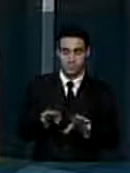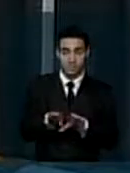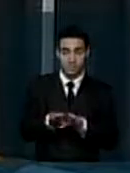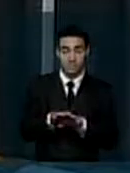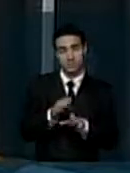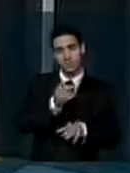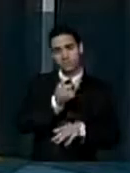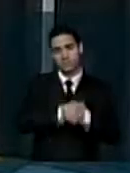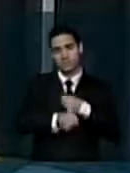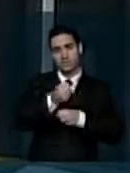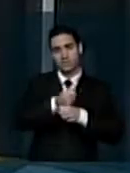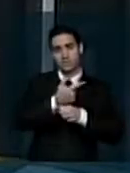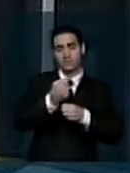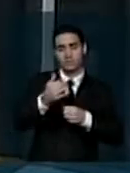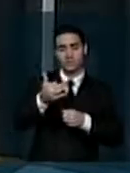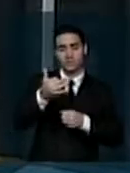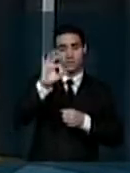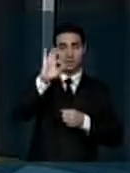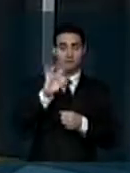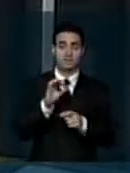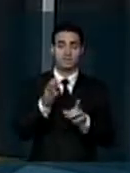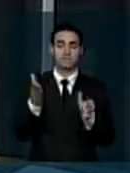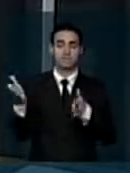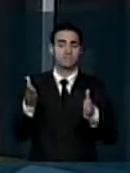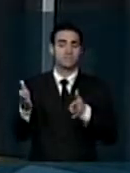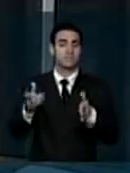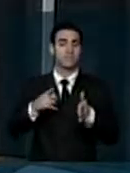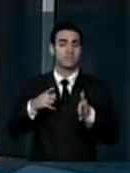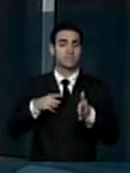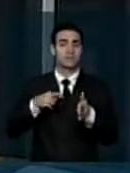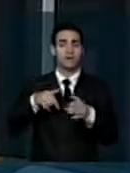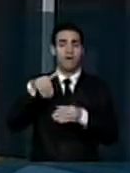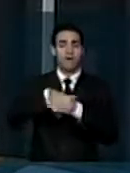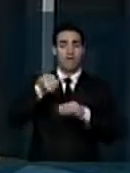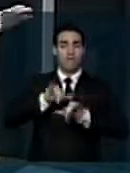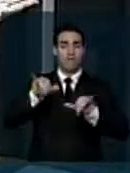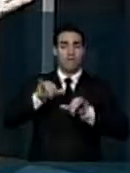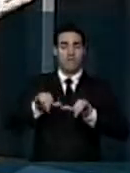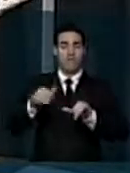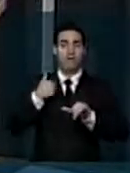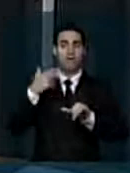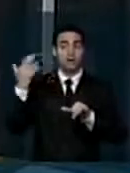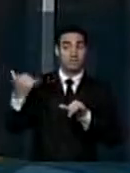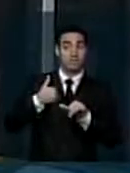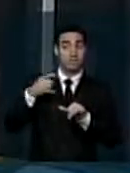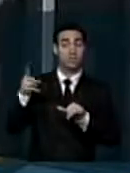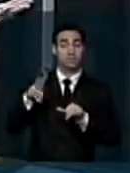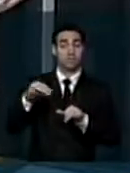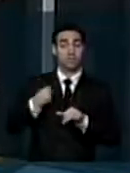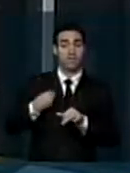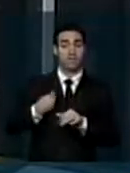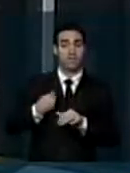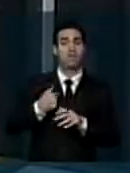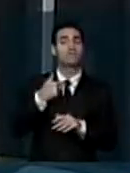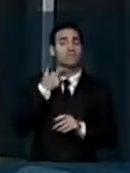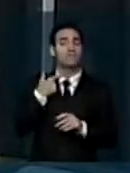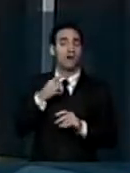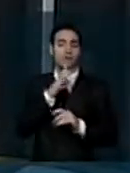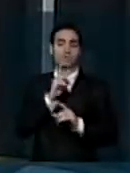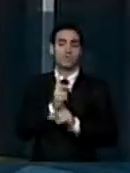em 2010, no período inclusive da campanha política, e eu soube que ele estava lá porque eu tinha a maior vontade de